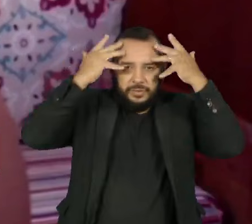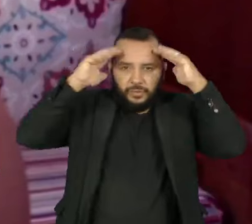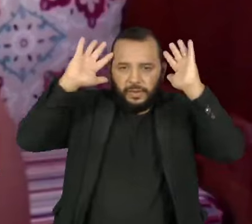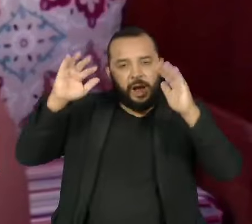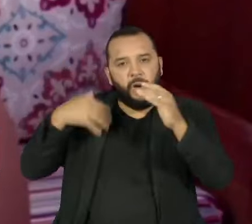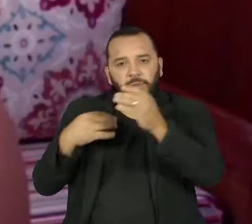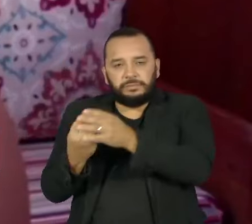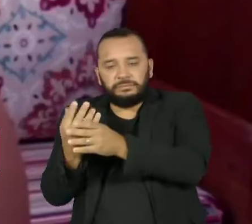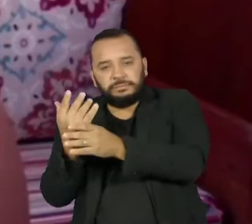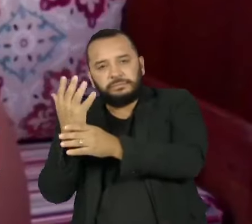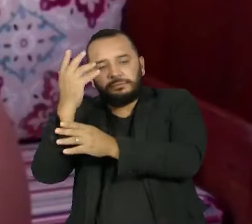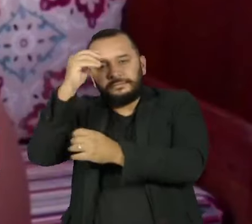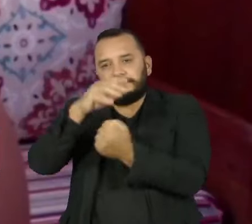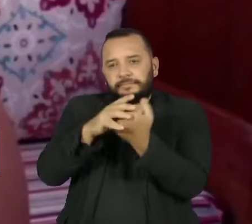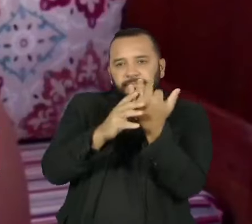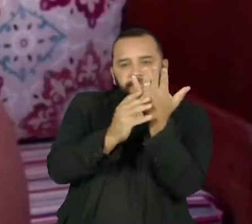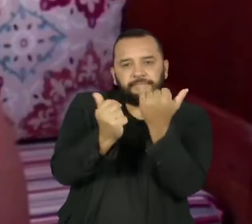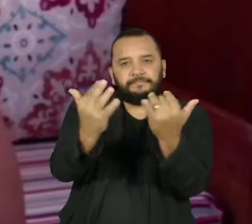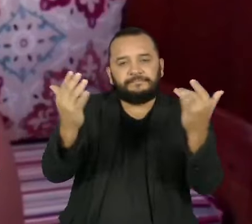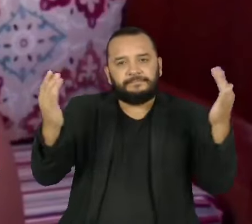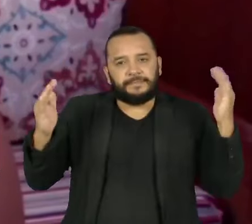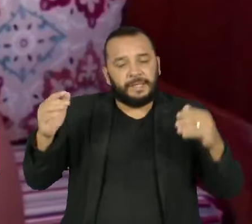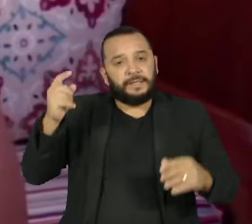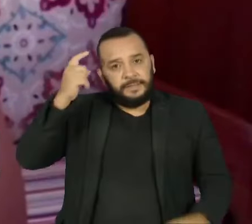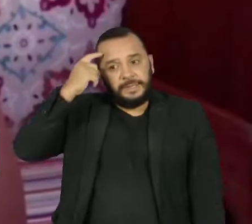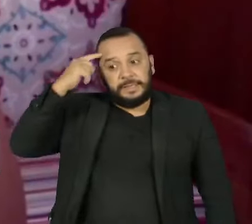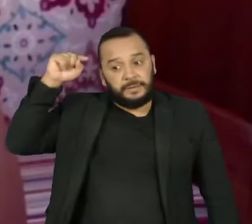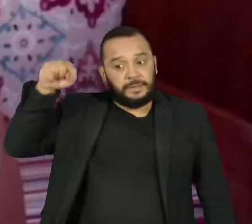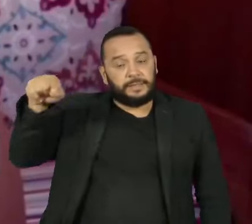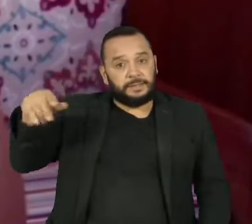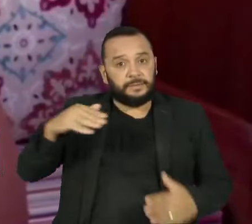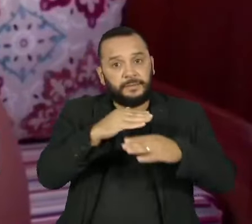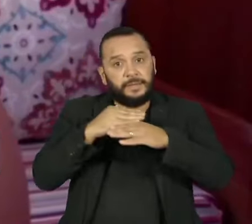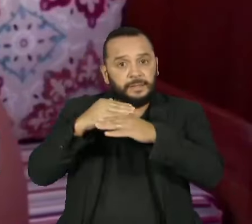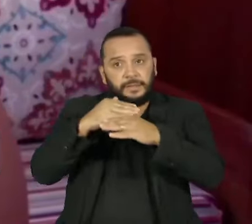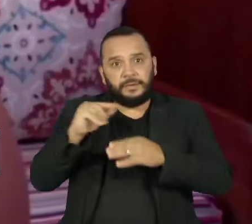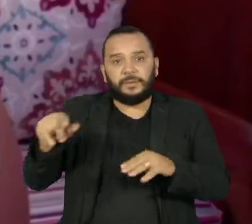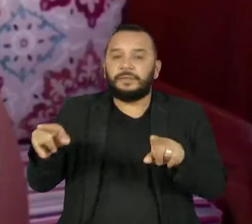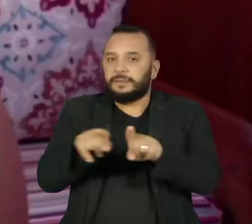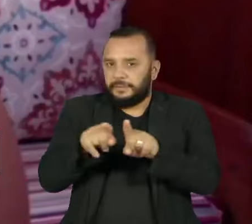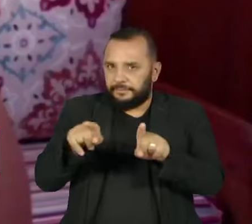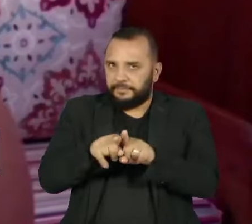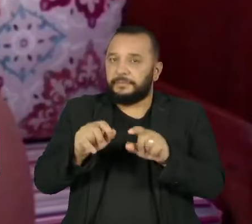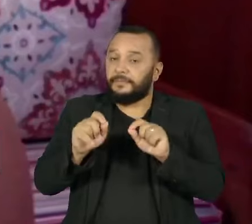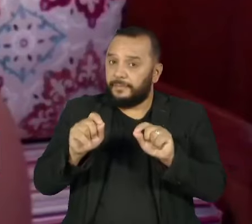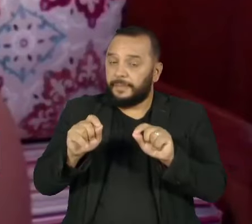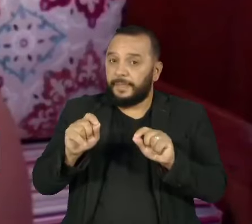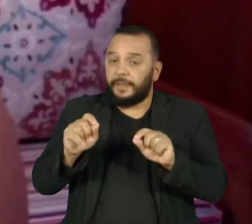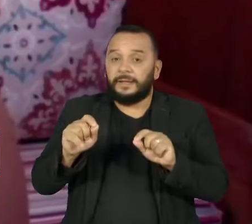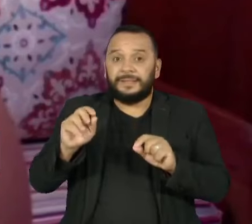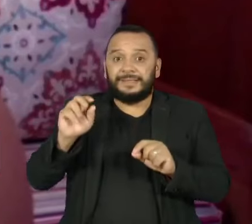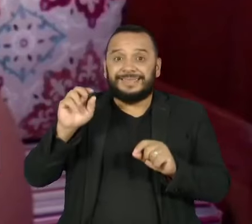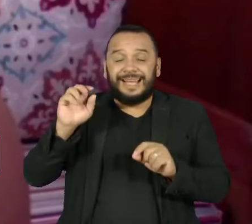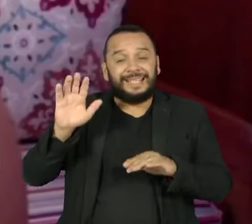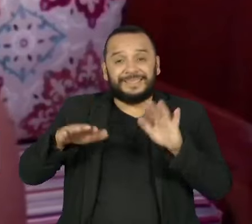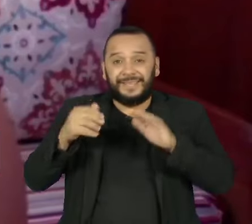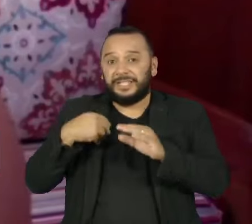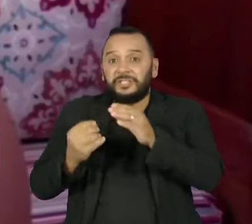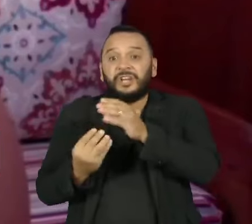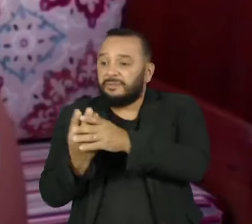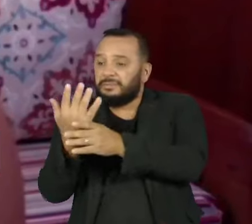considerando esses padrões que a gente já observa e o quanto vegetação secundária é desmatado uma segunda vez uma terceira